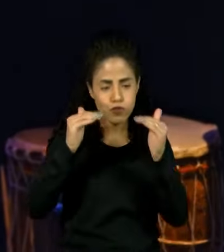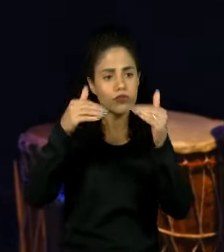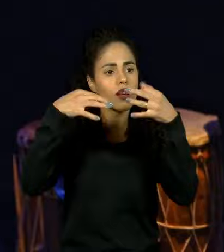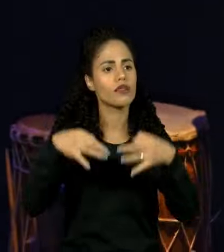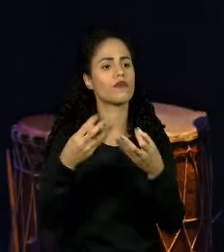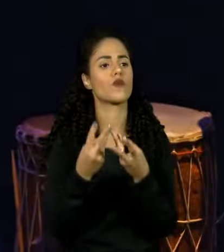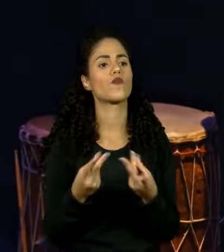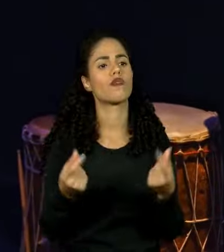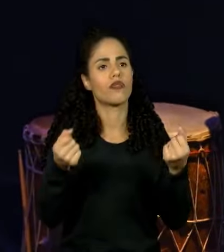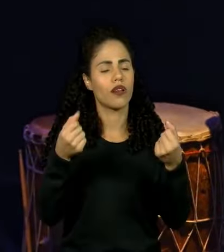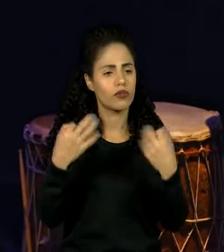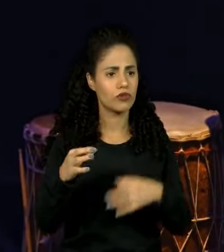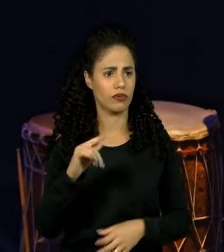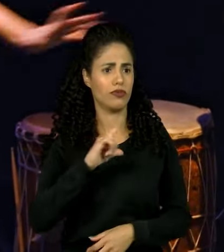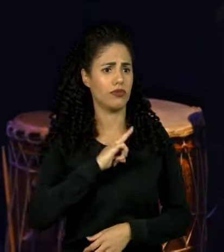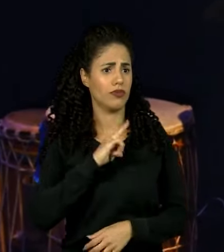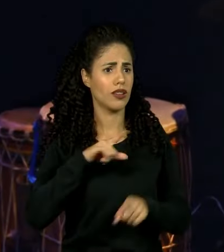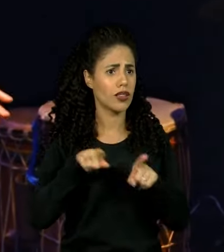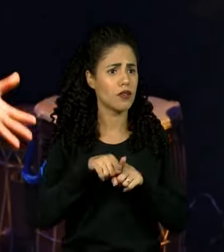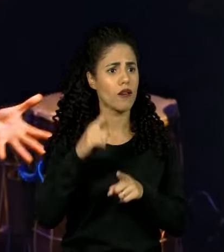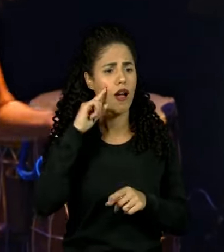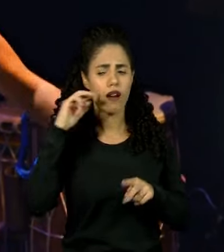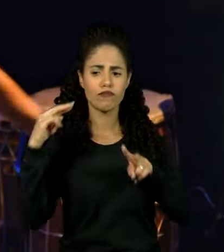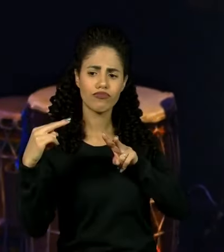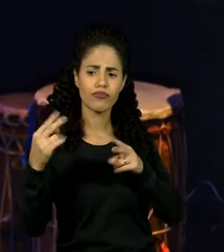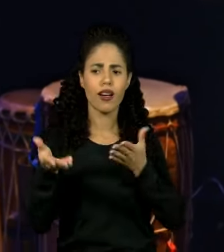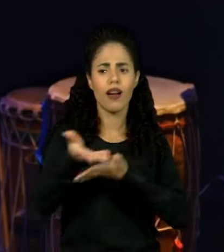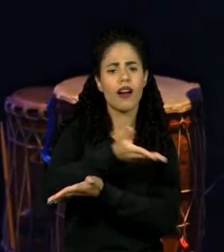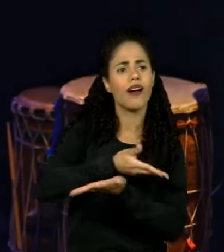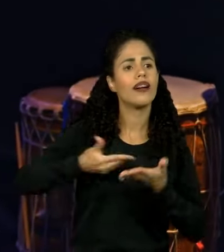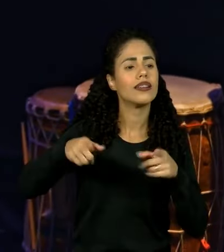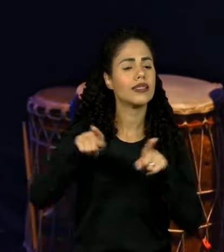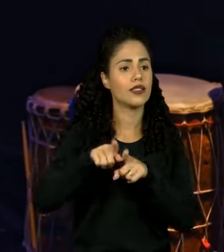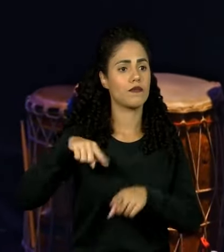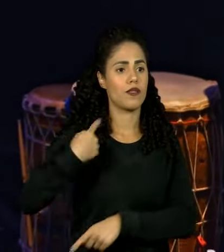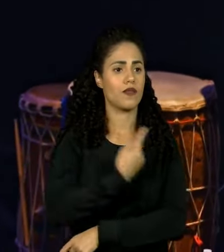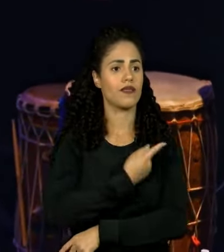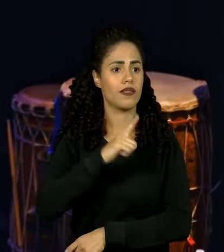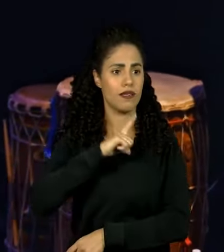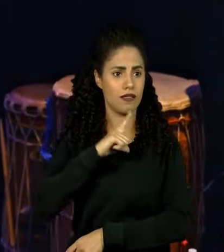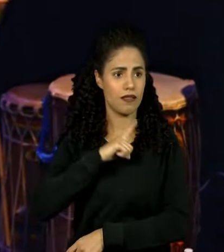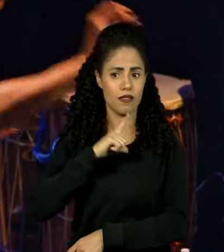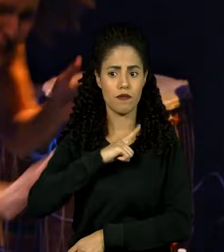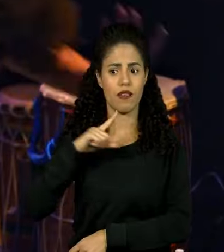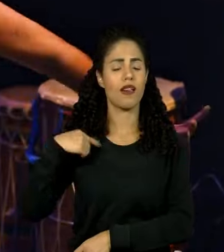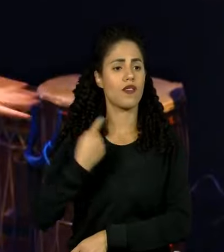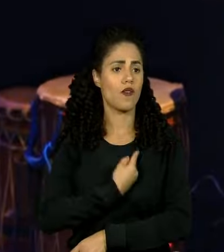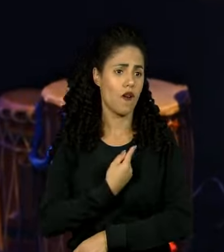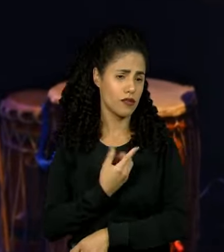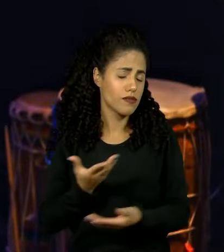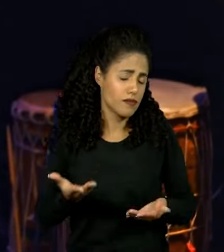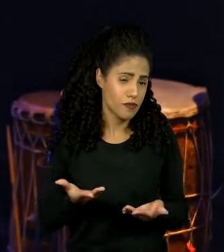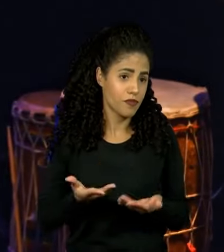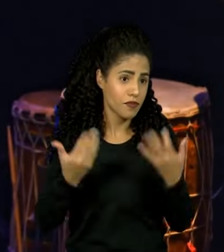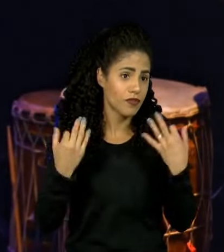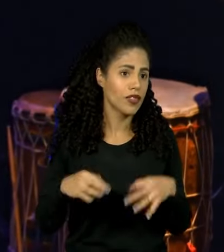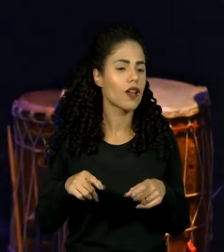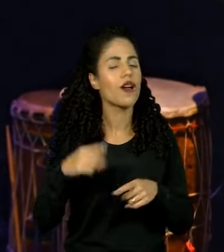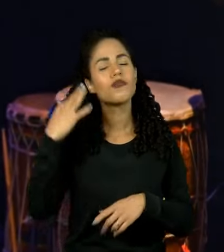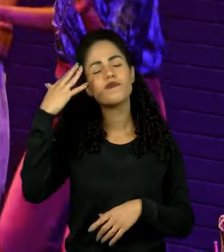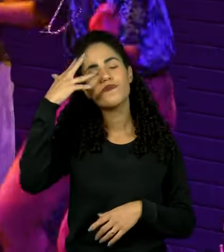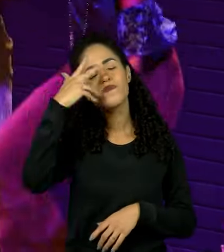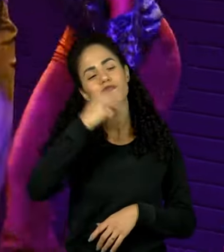só a partir do Olhar do outro para nós mas sobre o olhar de nós para nós mesmos então é muito